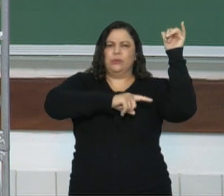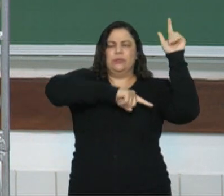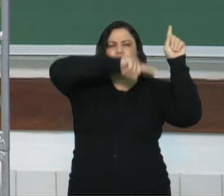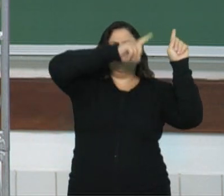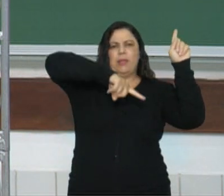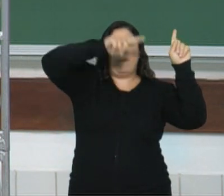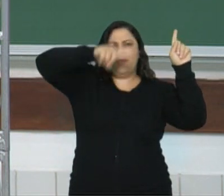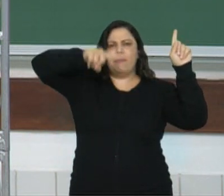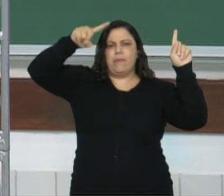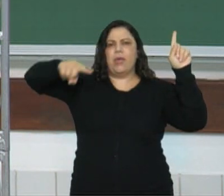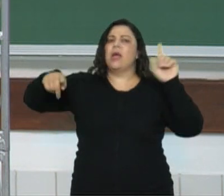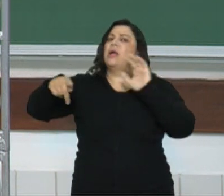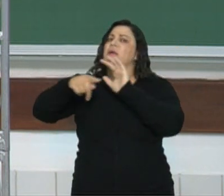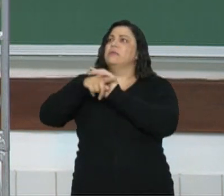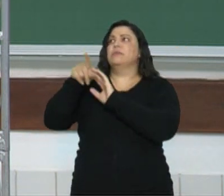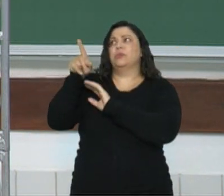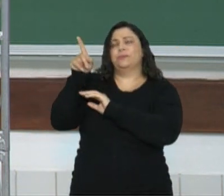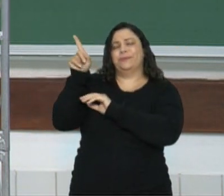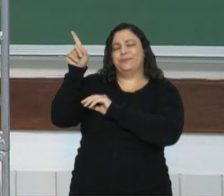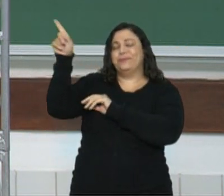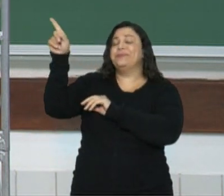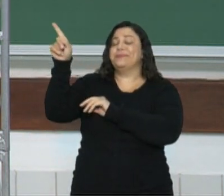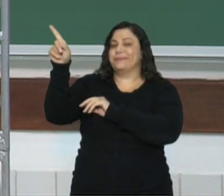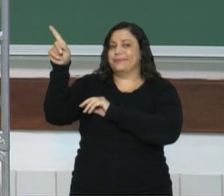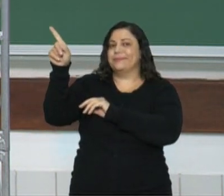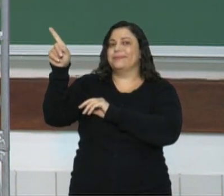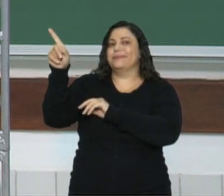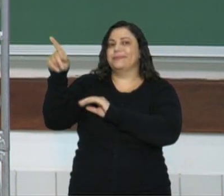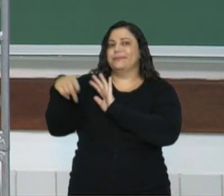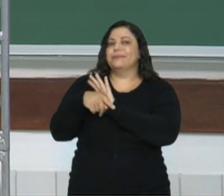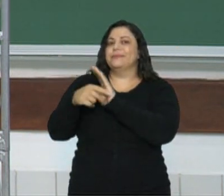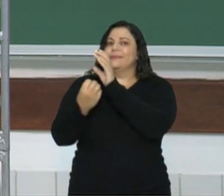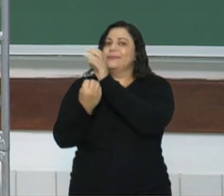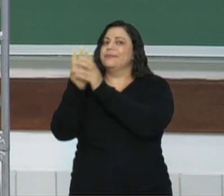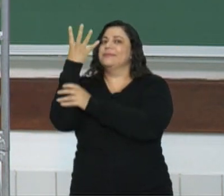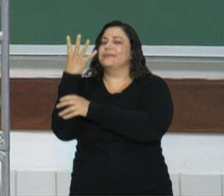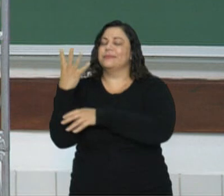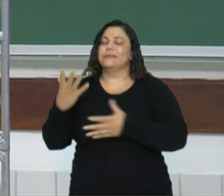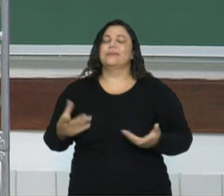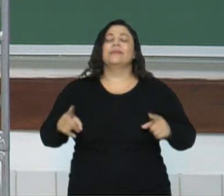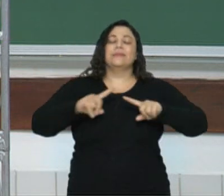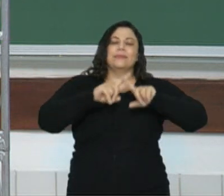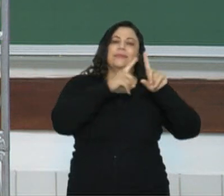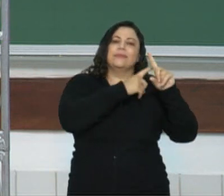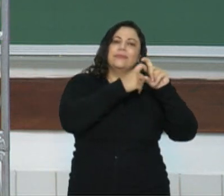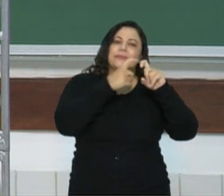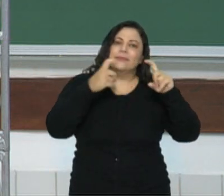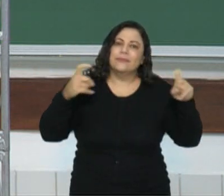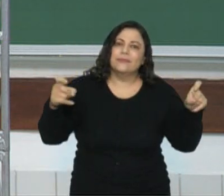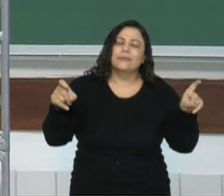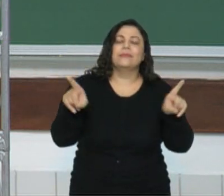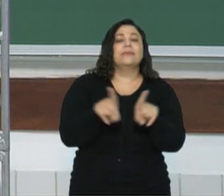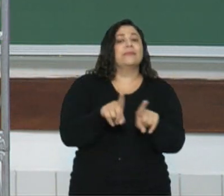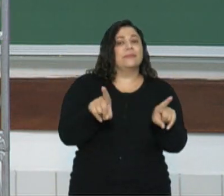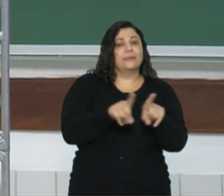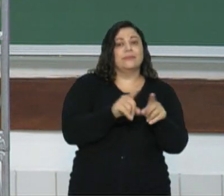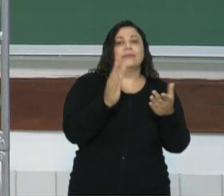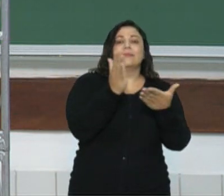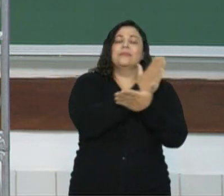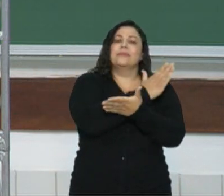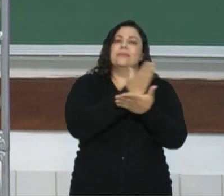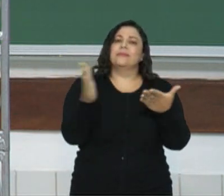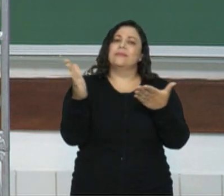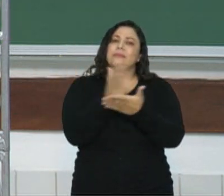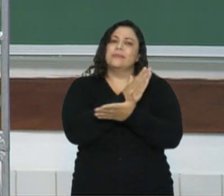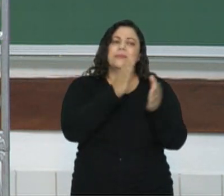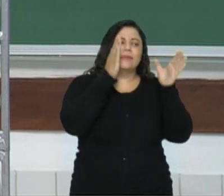É do René Descartes também isso. Mas a ciência também faz isso, ele divide em partes. Às vezes,